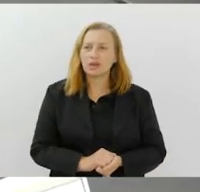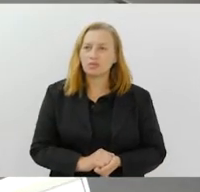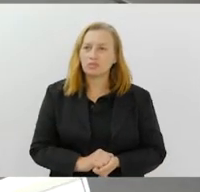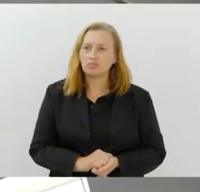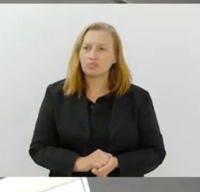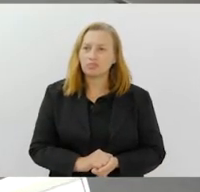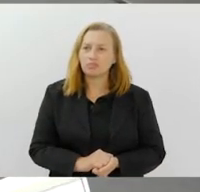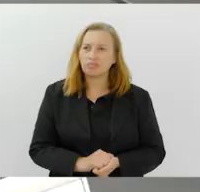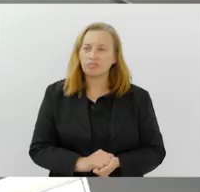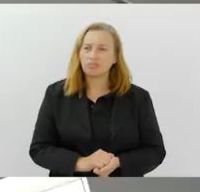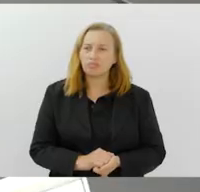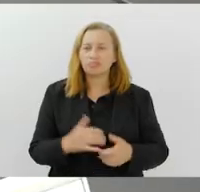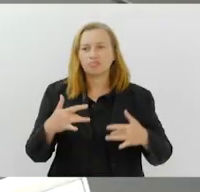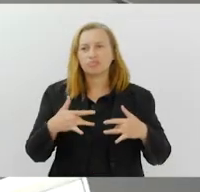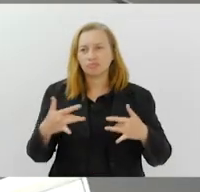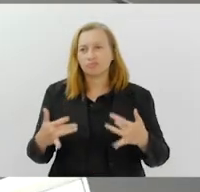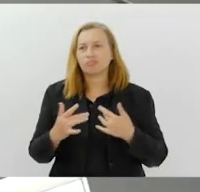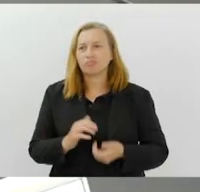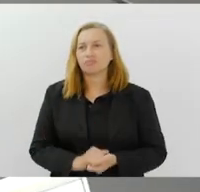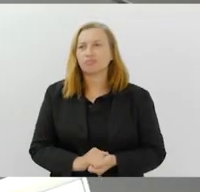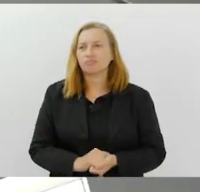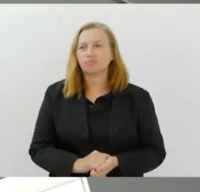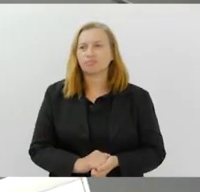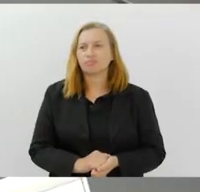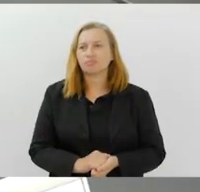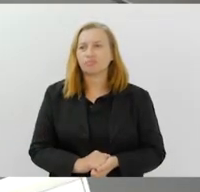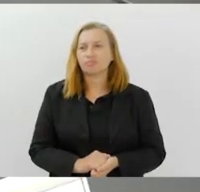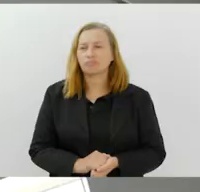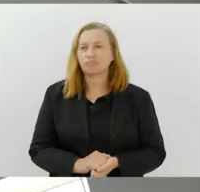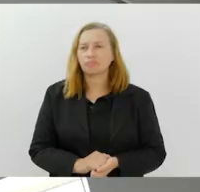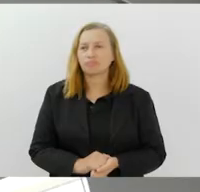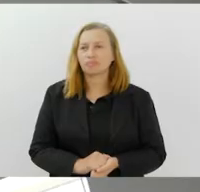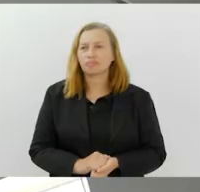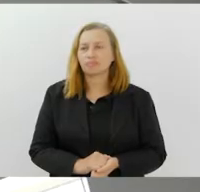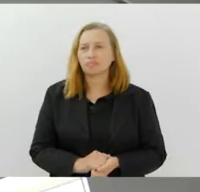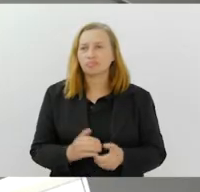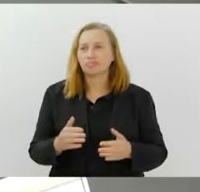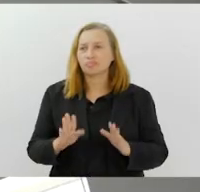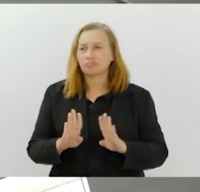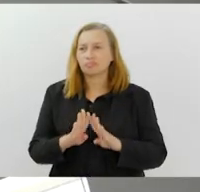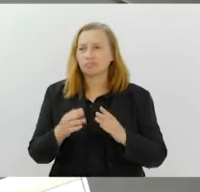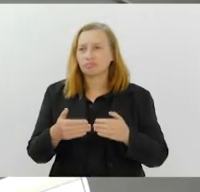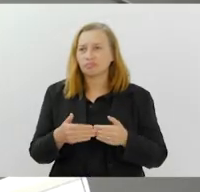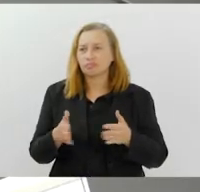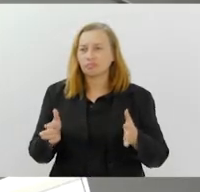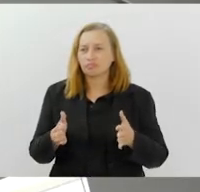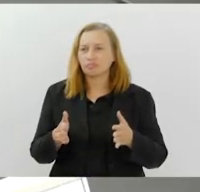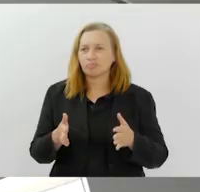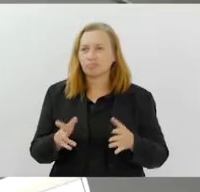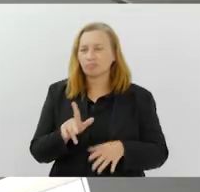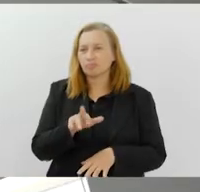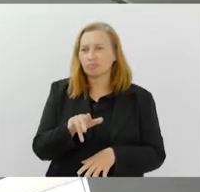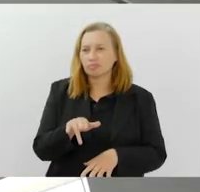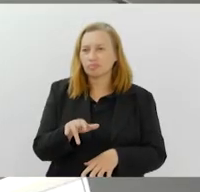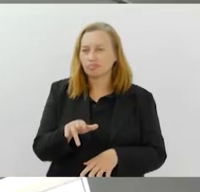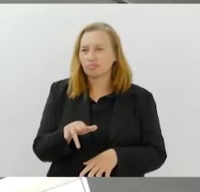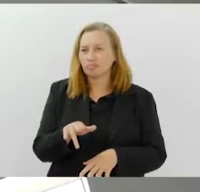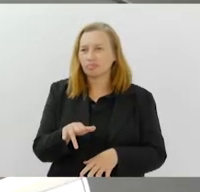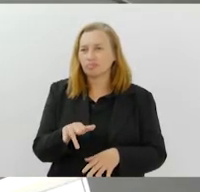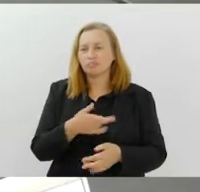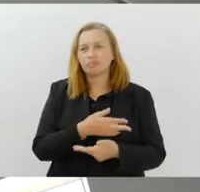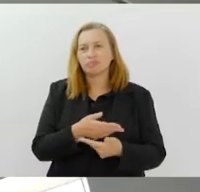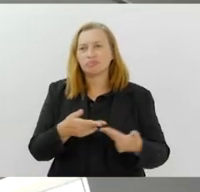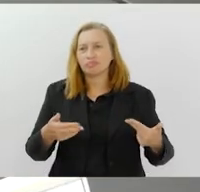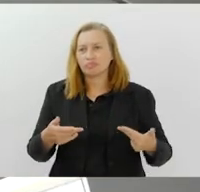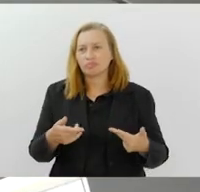inclusive até por solidariedade tá portas abertas pros nossos irmãos estrangeiros refugiados e